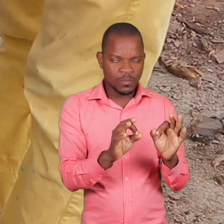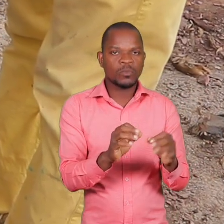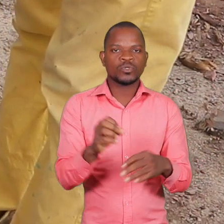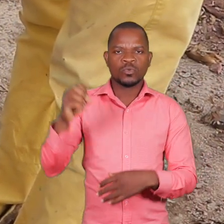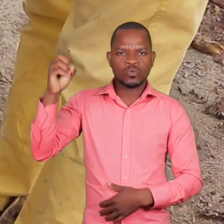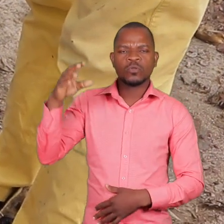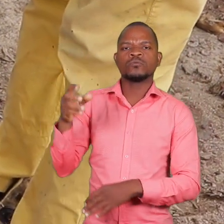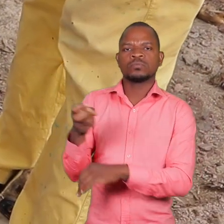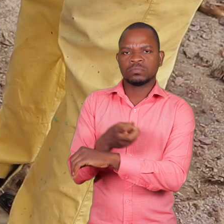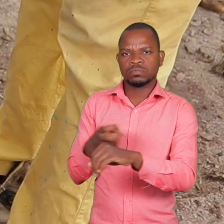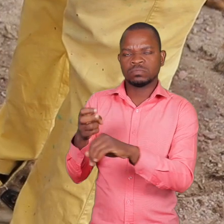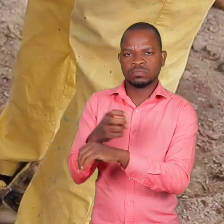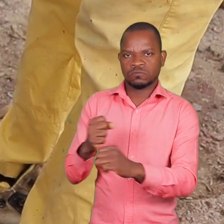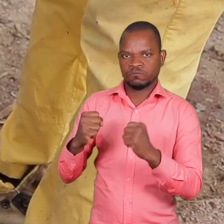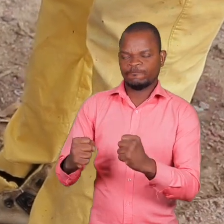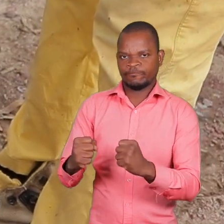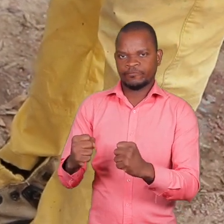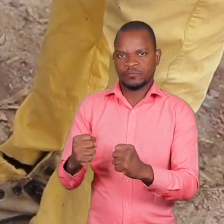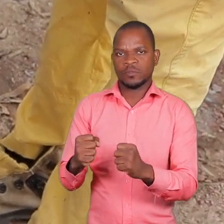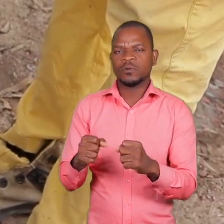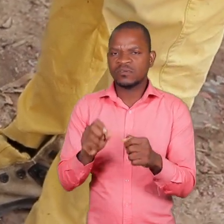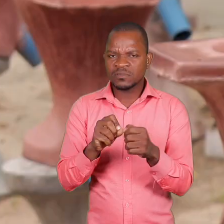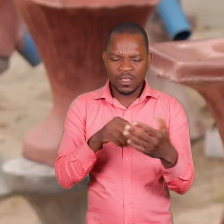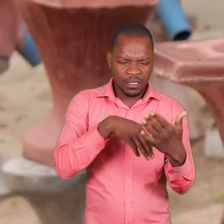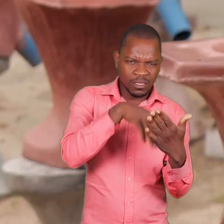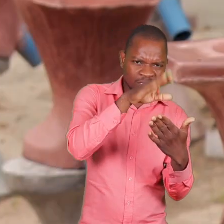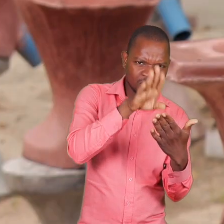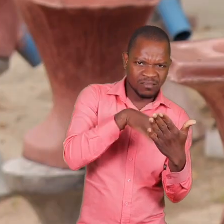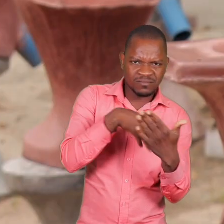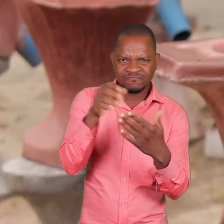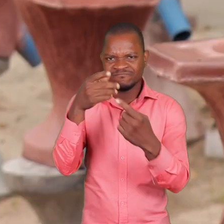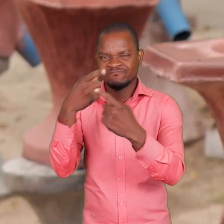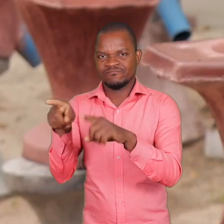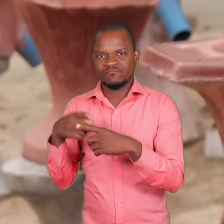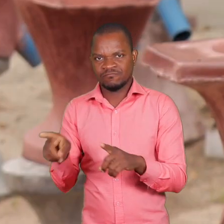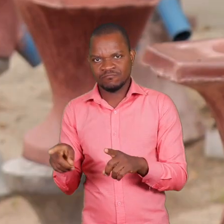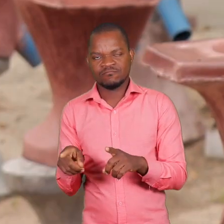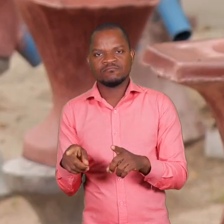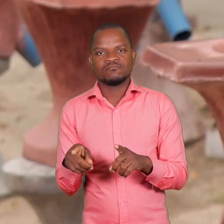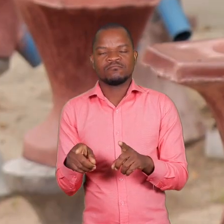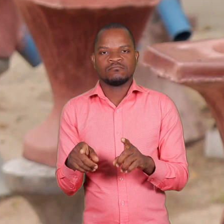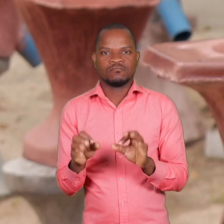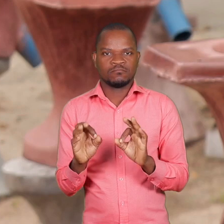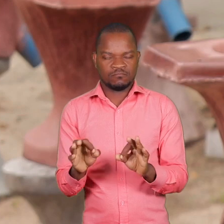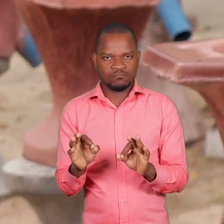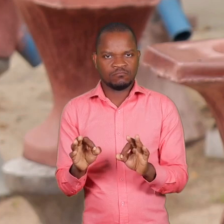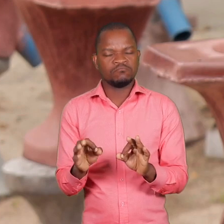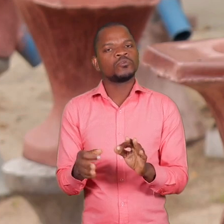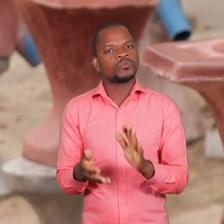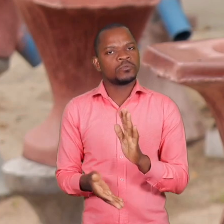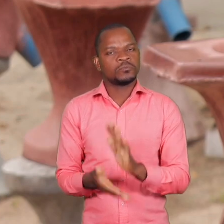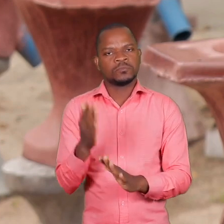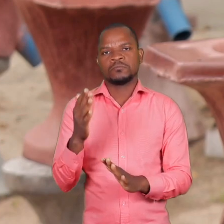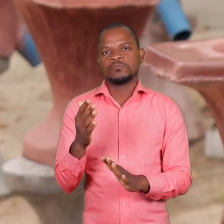seca e depois tratamos de envernizamento, os processos todos que vêm a seguir da própria produção e está pronta para